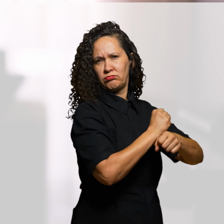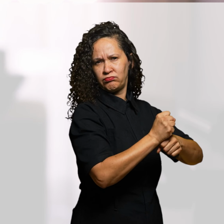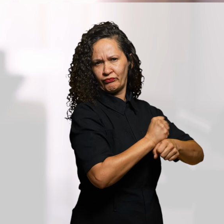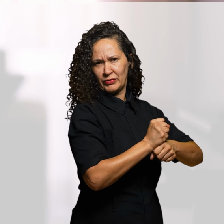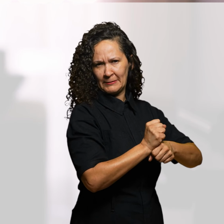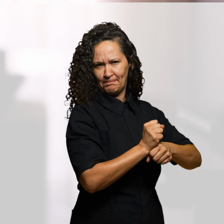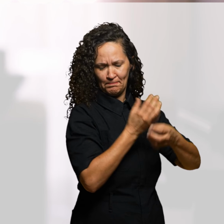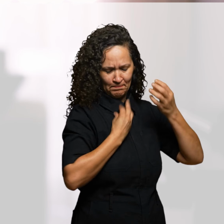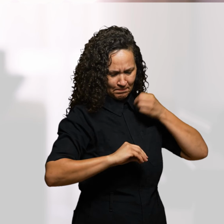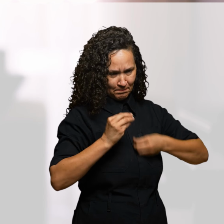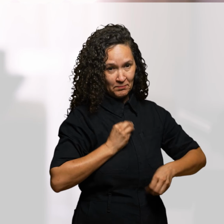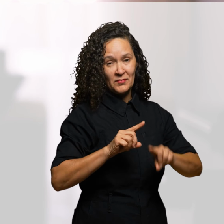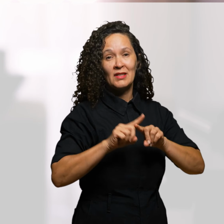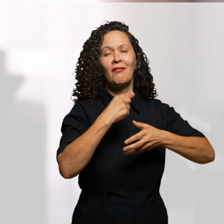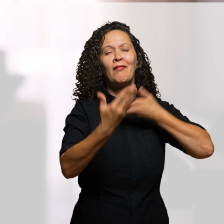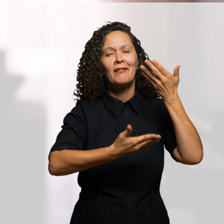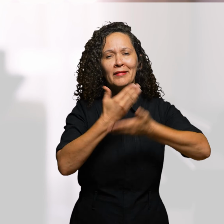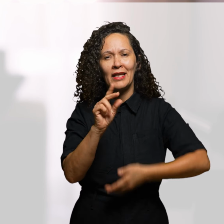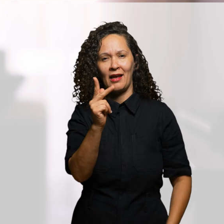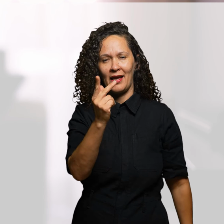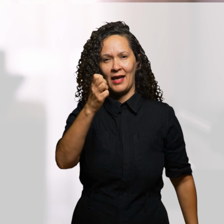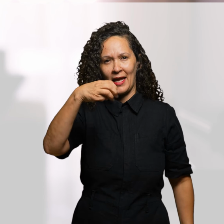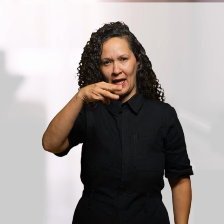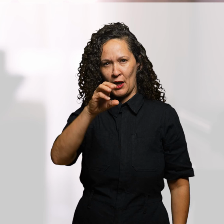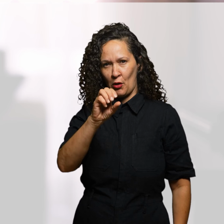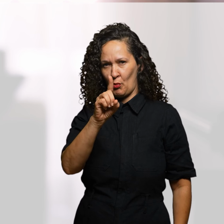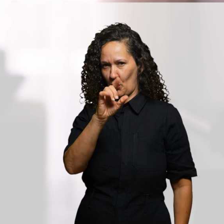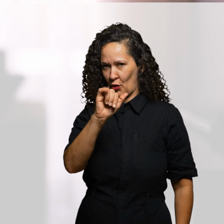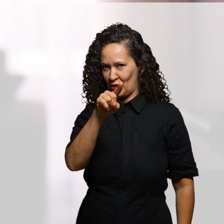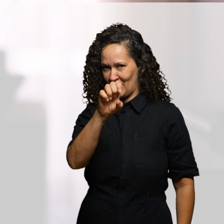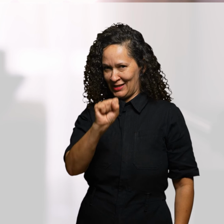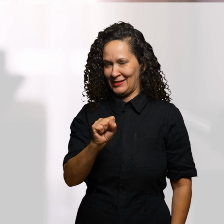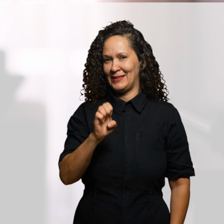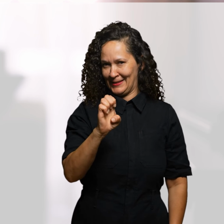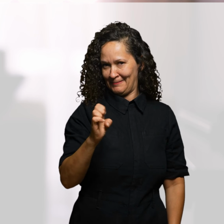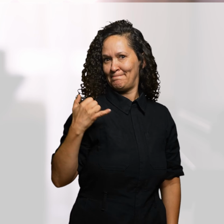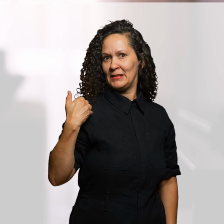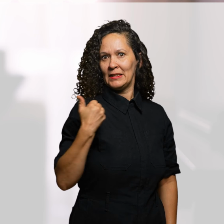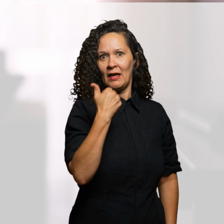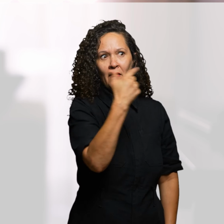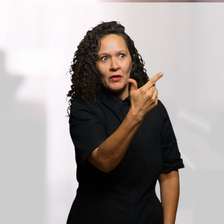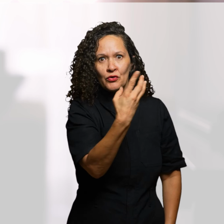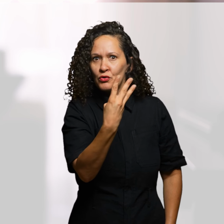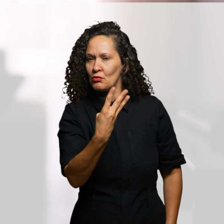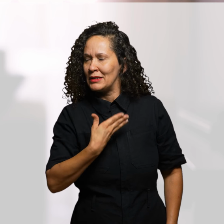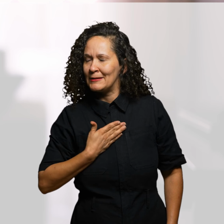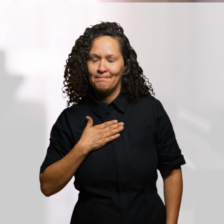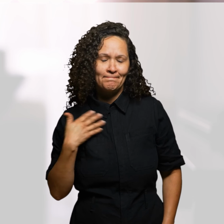Porque na mesma época eu tive que fazer hemodiálise ainda. Então assim, aos 24 anos, você ter um baque desse, ainda levei